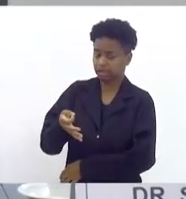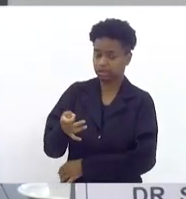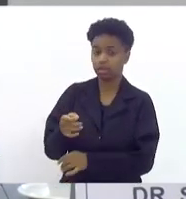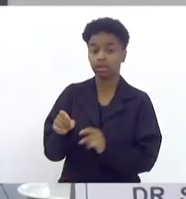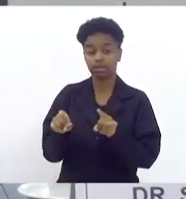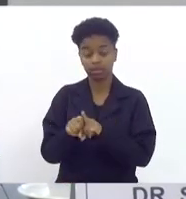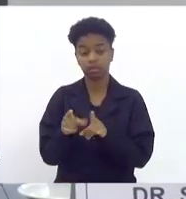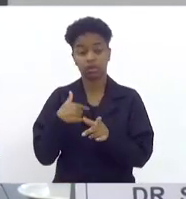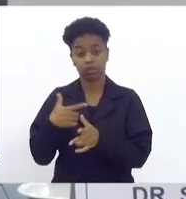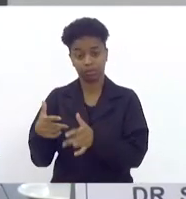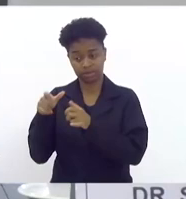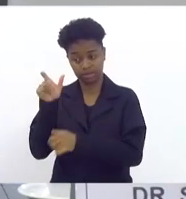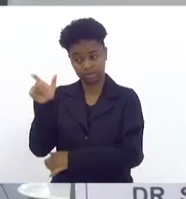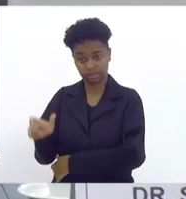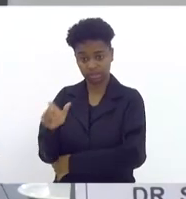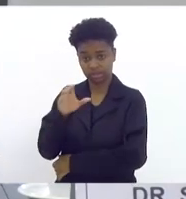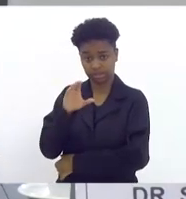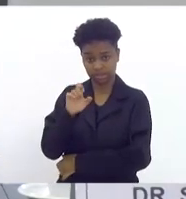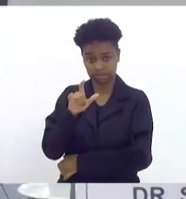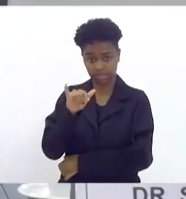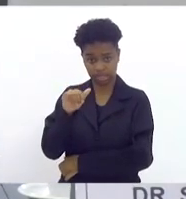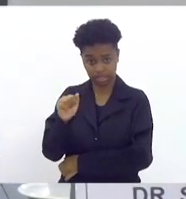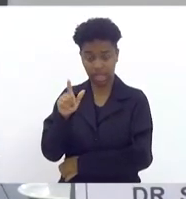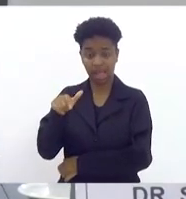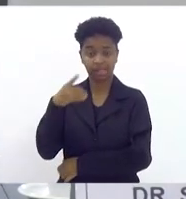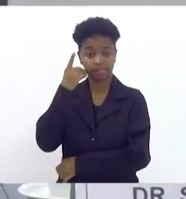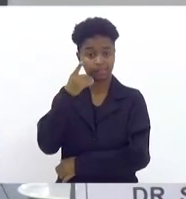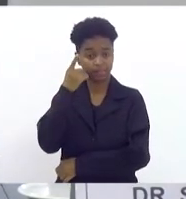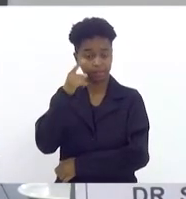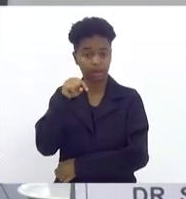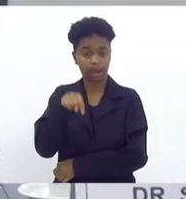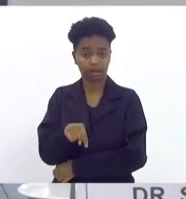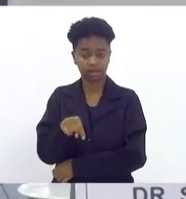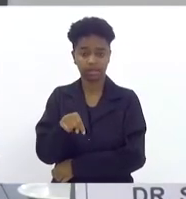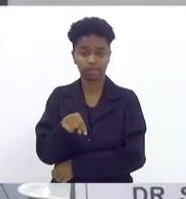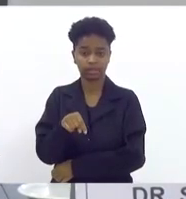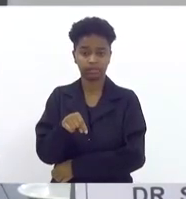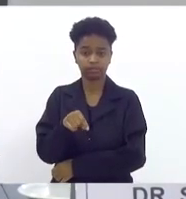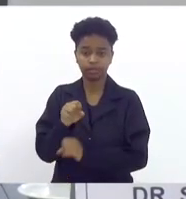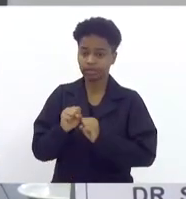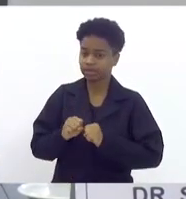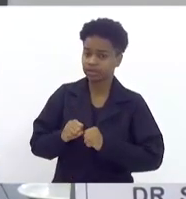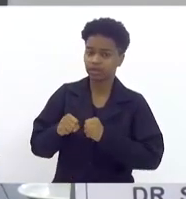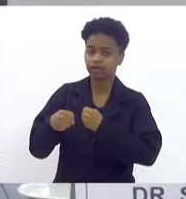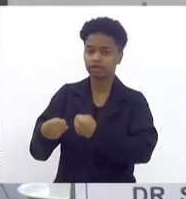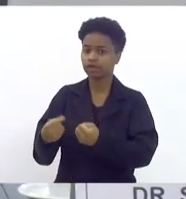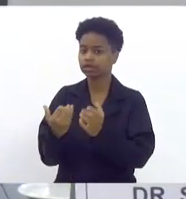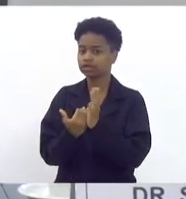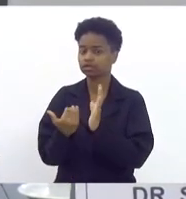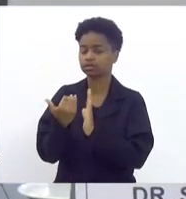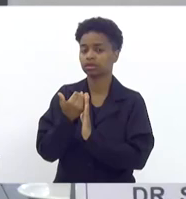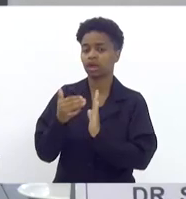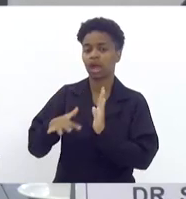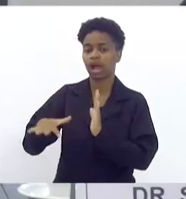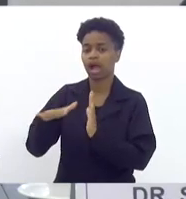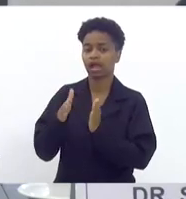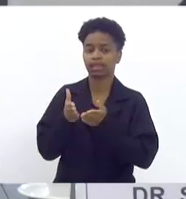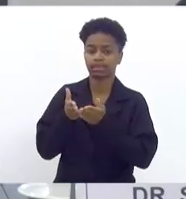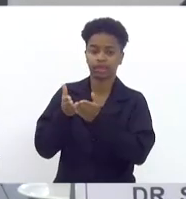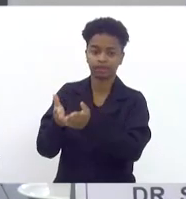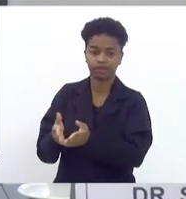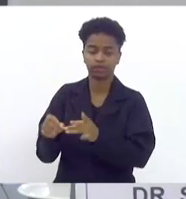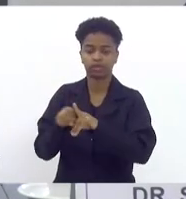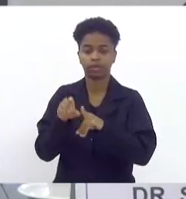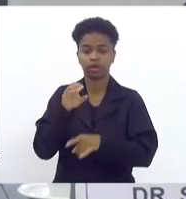reconheço aqui que a deputada Célia é a deputada nessa casa que mais defende o setor náutico, o setor